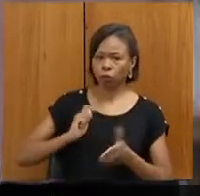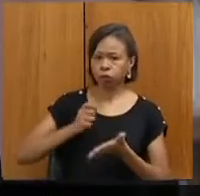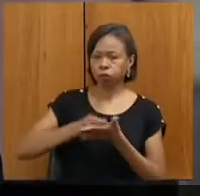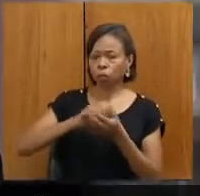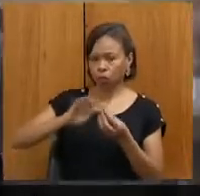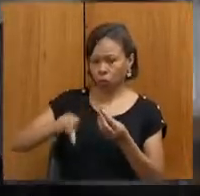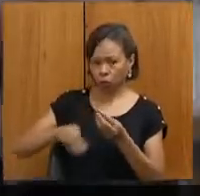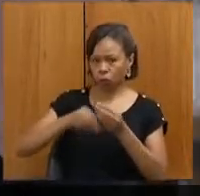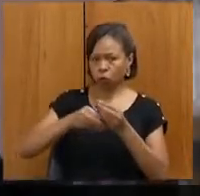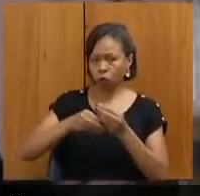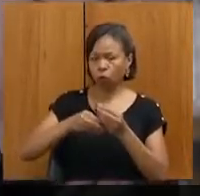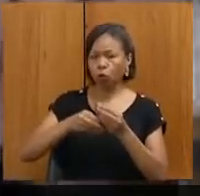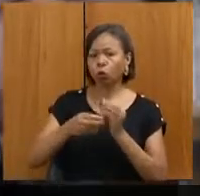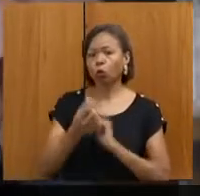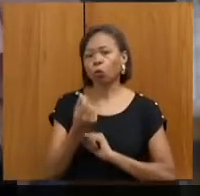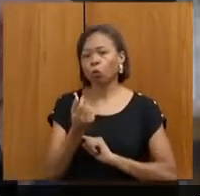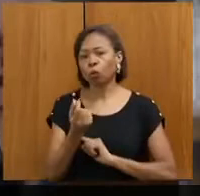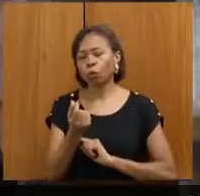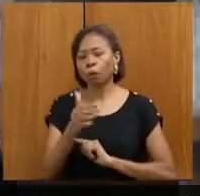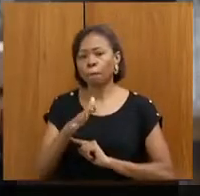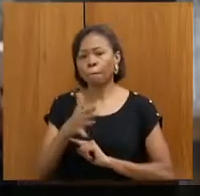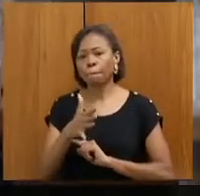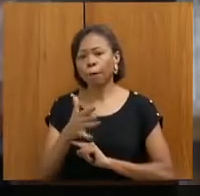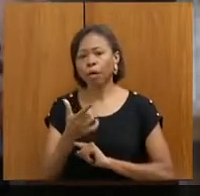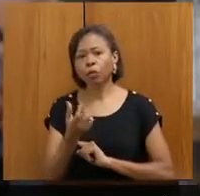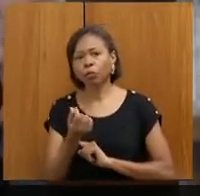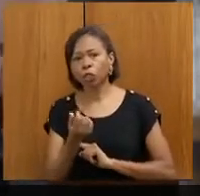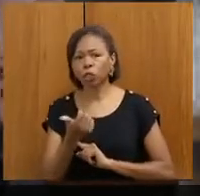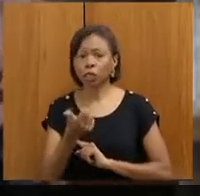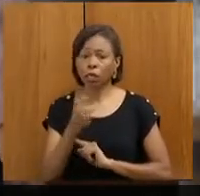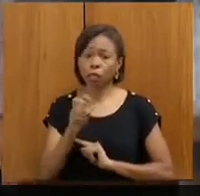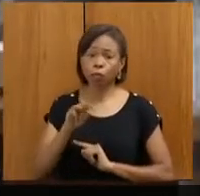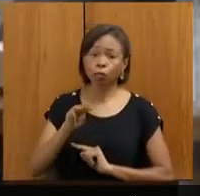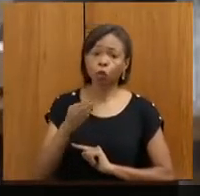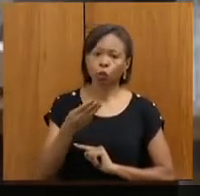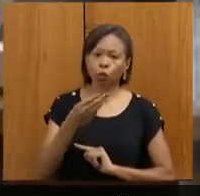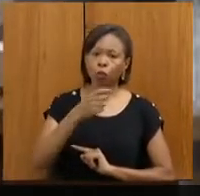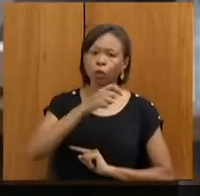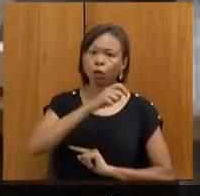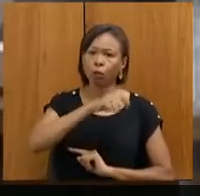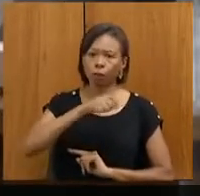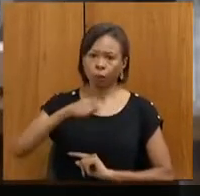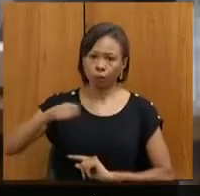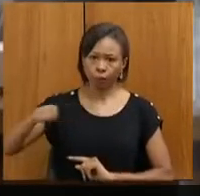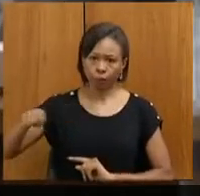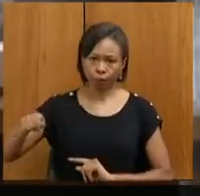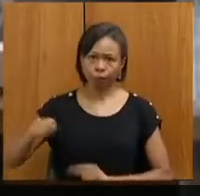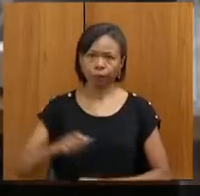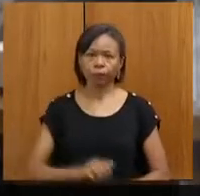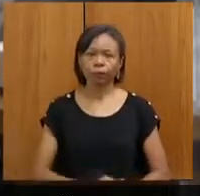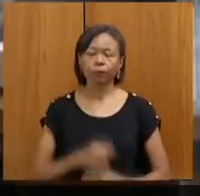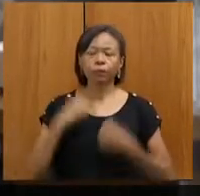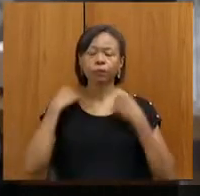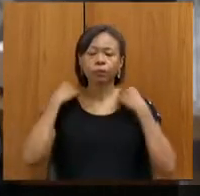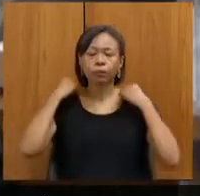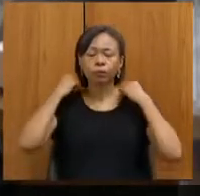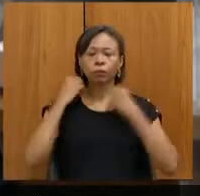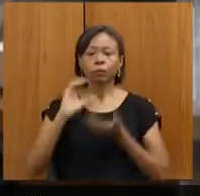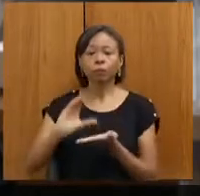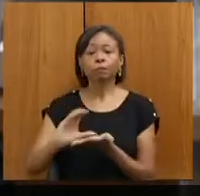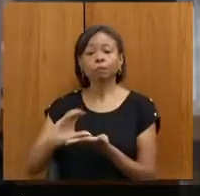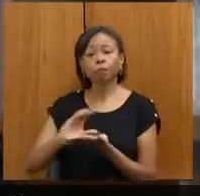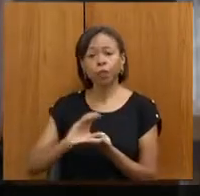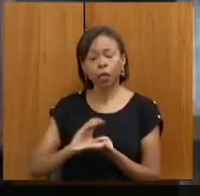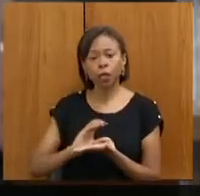no valor de aproximadamente compacto de 15 milhões de reais por mês próximo por favor a arrecadação